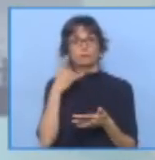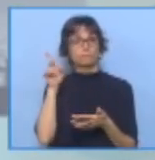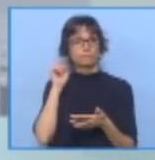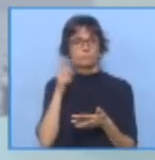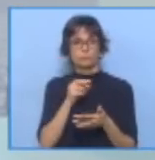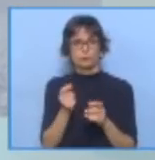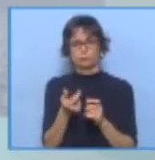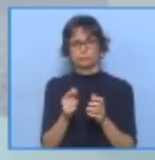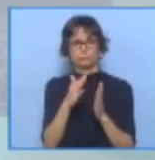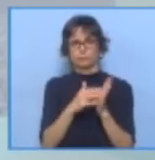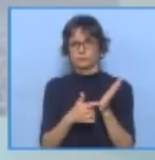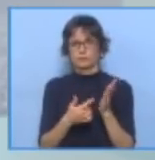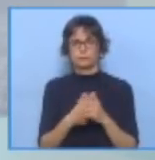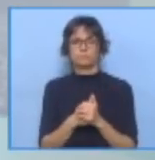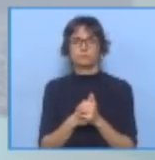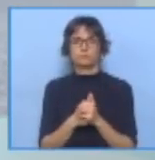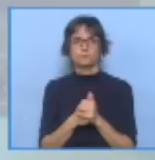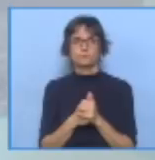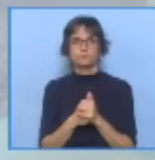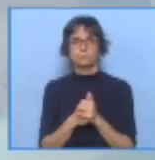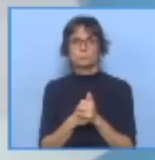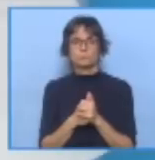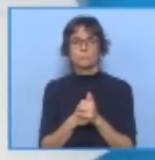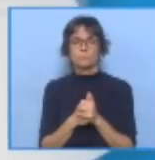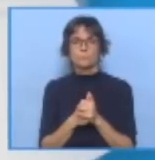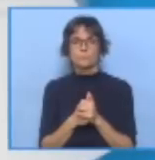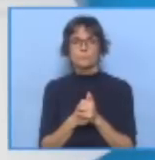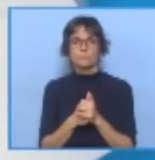do Evangelho que é lido nas Eucaristias deste domingo.